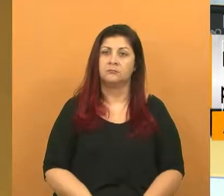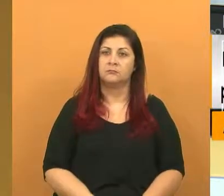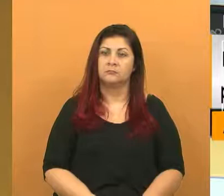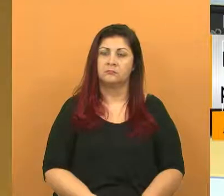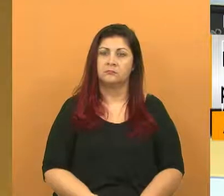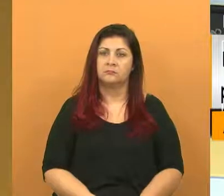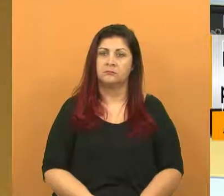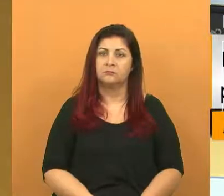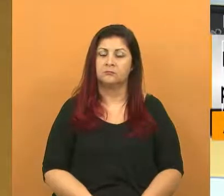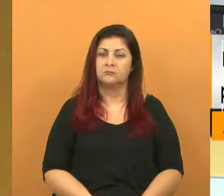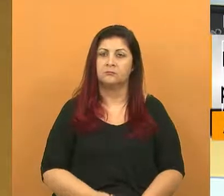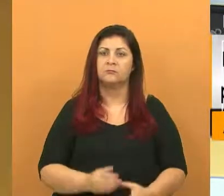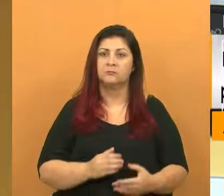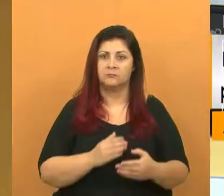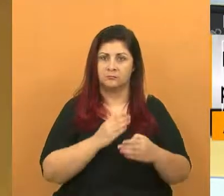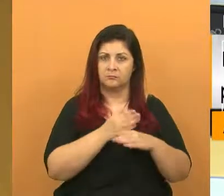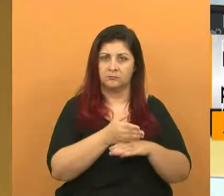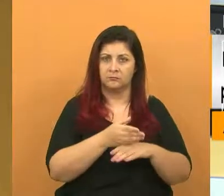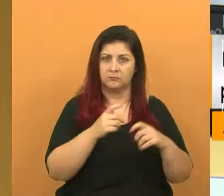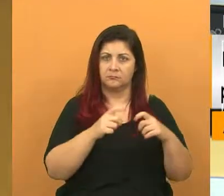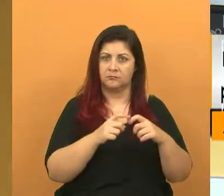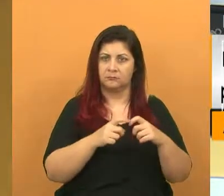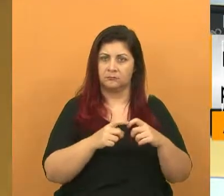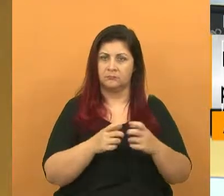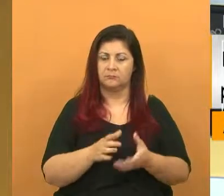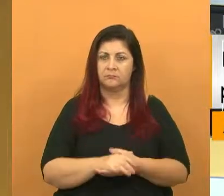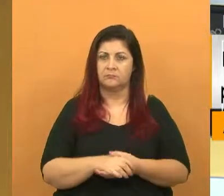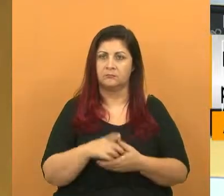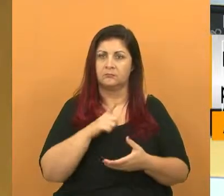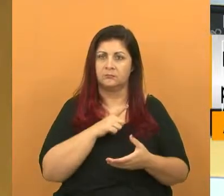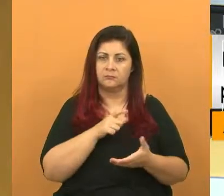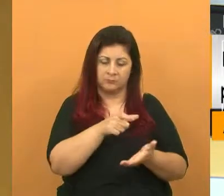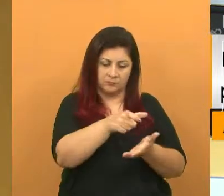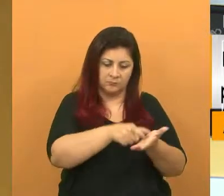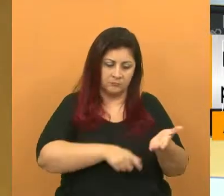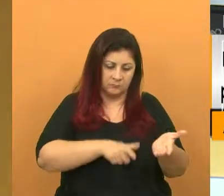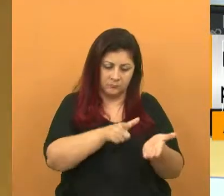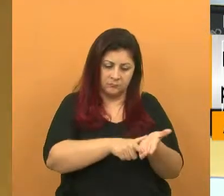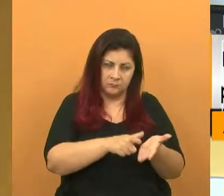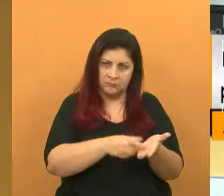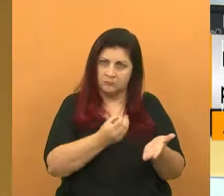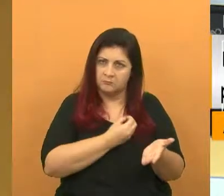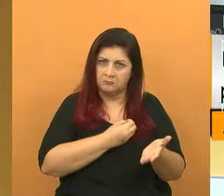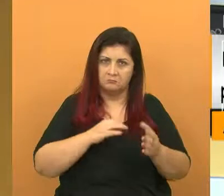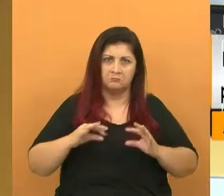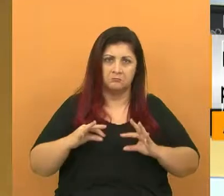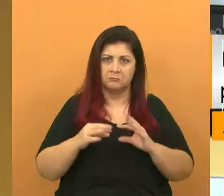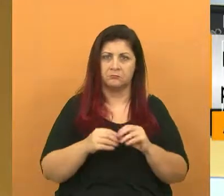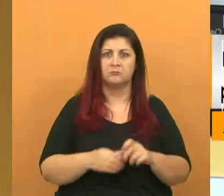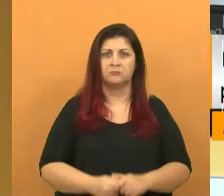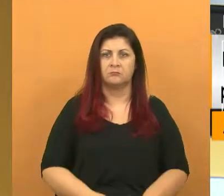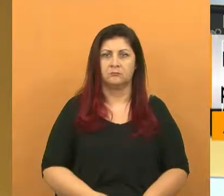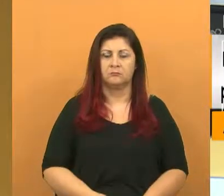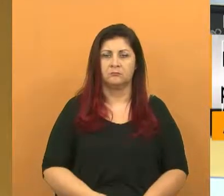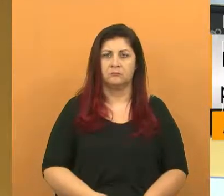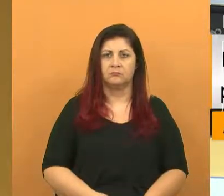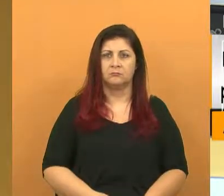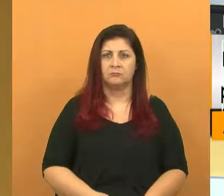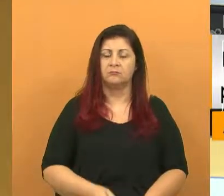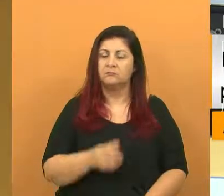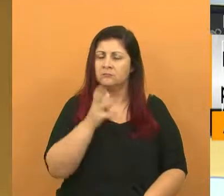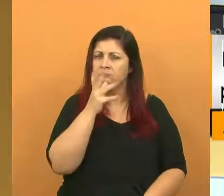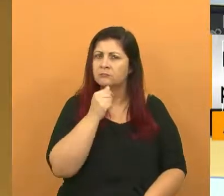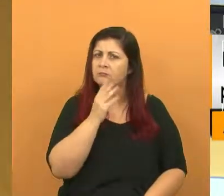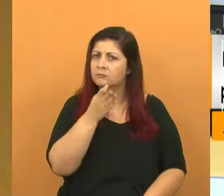Quando ela passa no médico, tem a ficha dela completa e número de telefone. Ela demora para ir lá dentro lá.